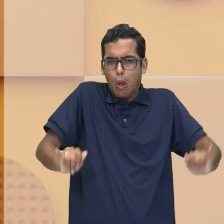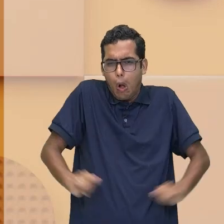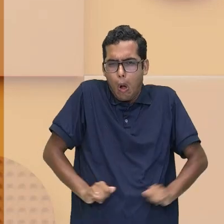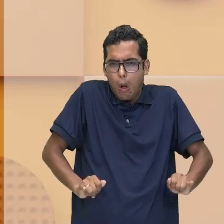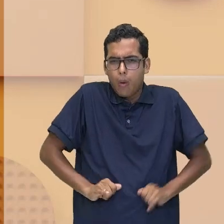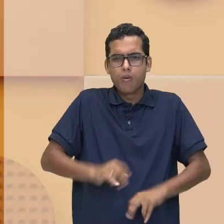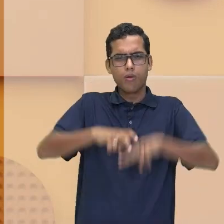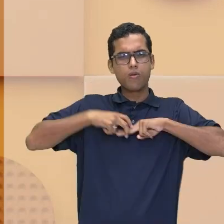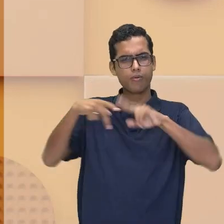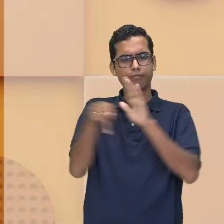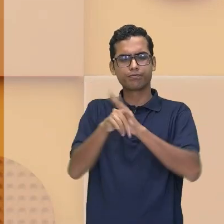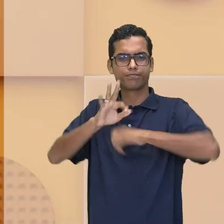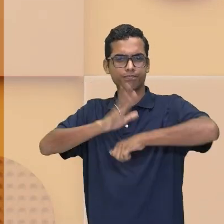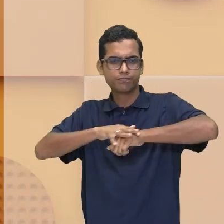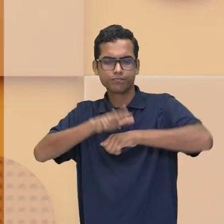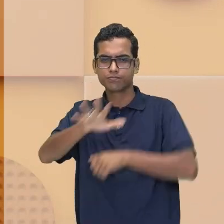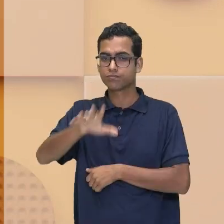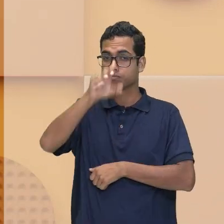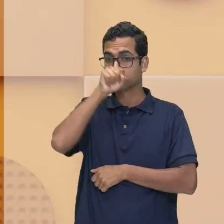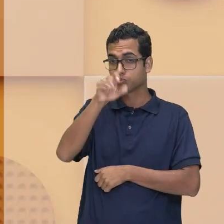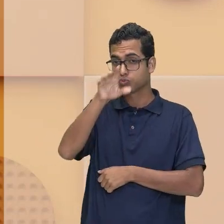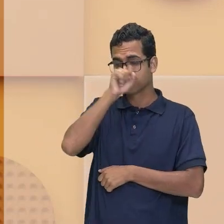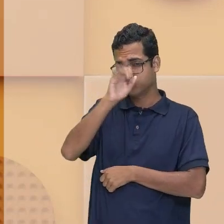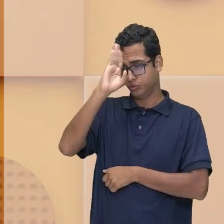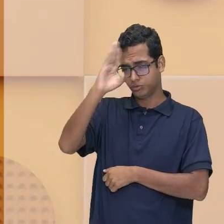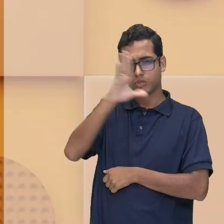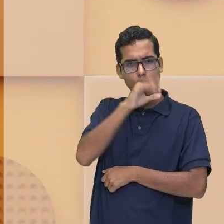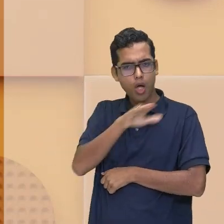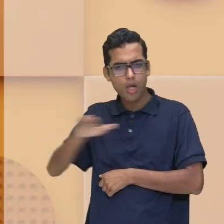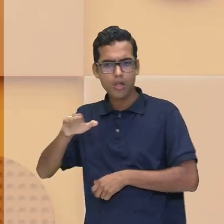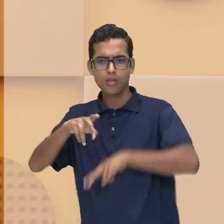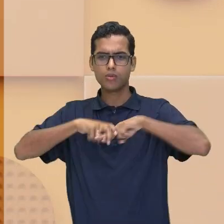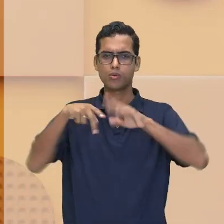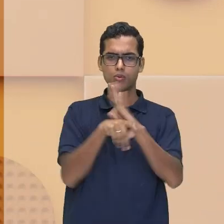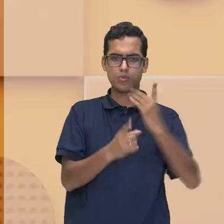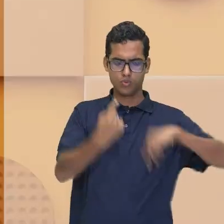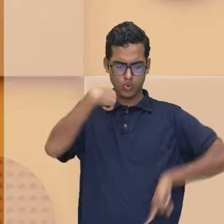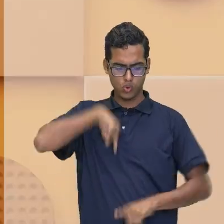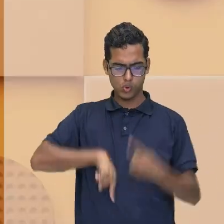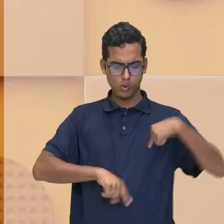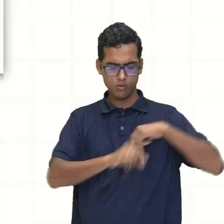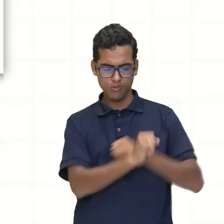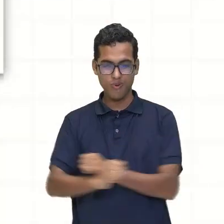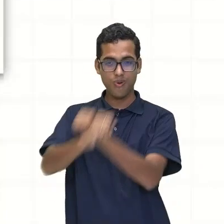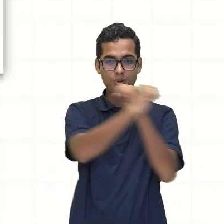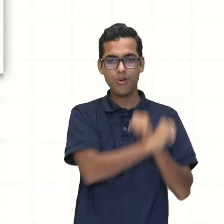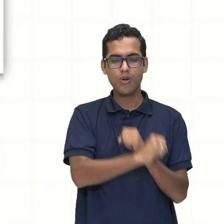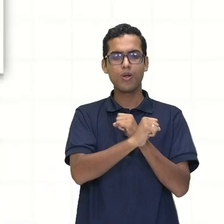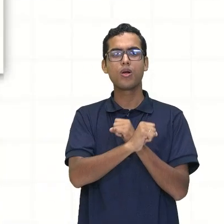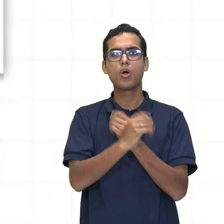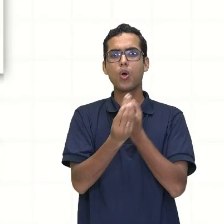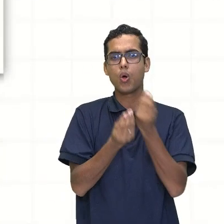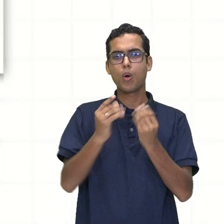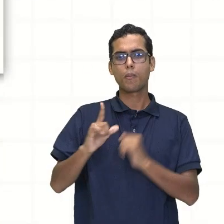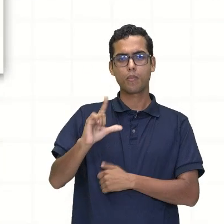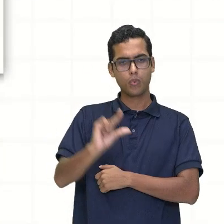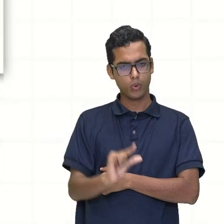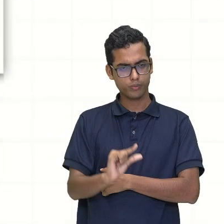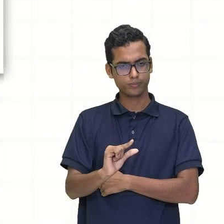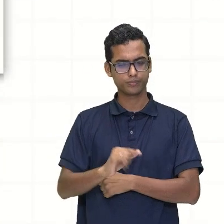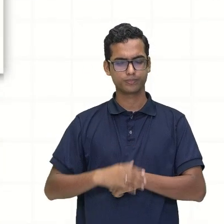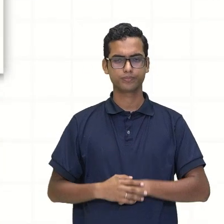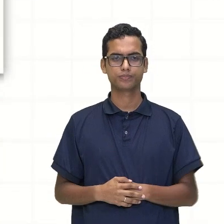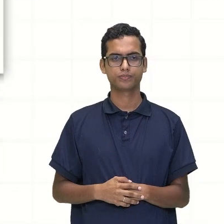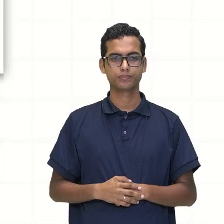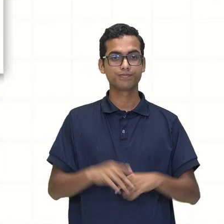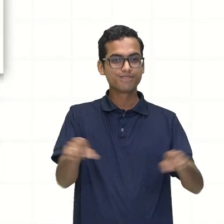doenças respiratórias, né? As crianças, principalmente, por ter a imunidade ali um pouco mais baixa. A emissão de gases de